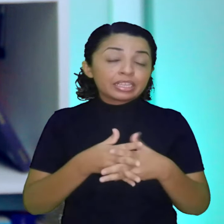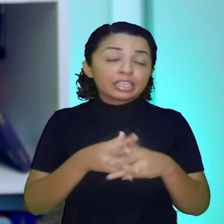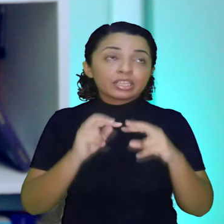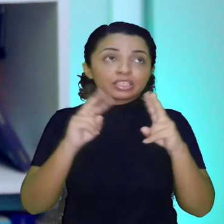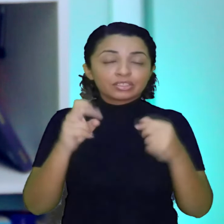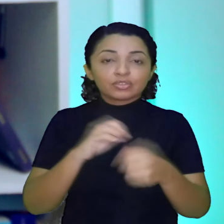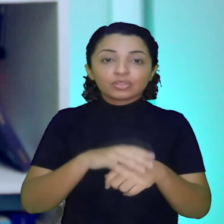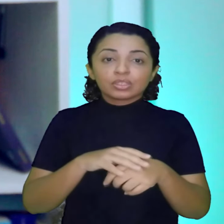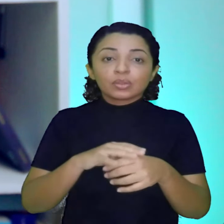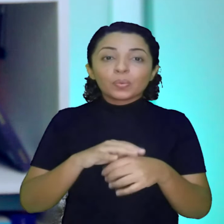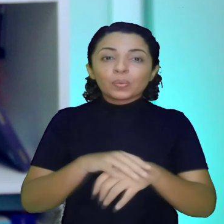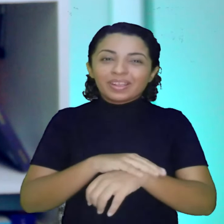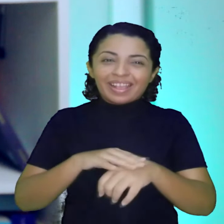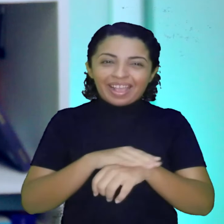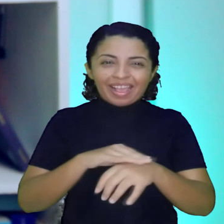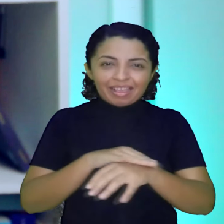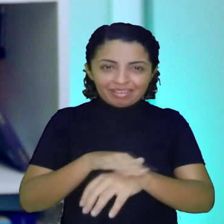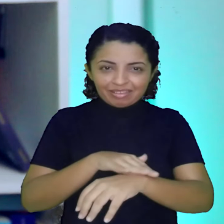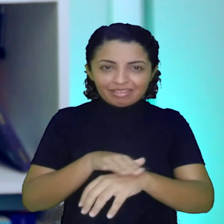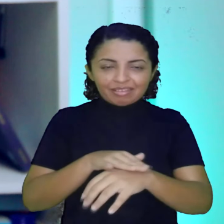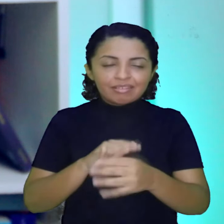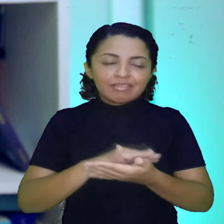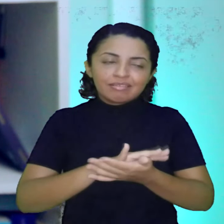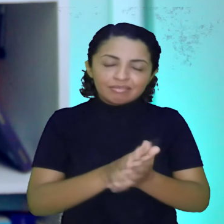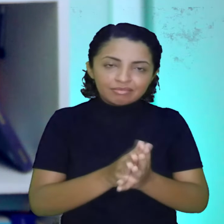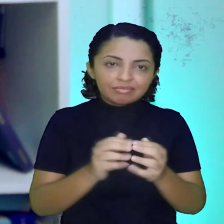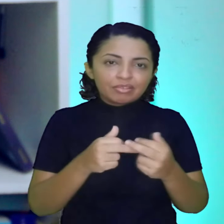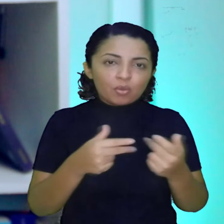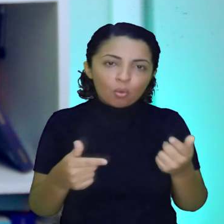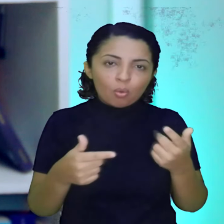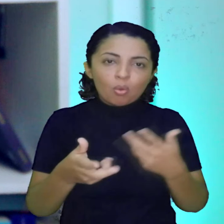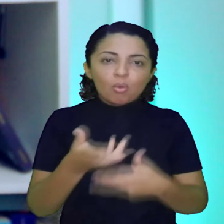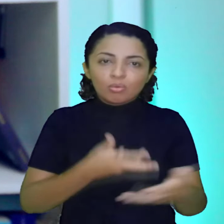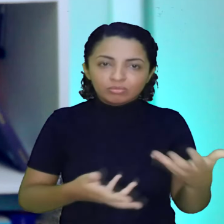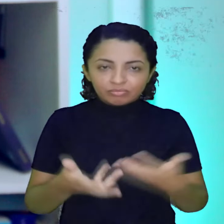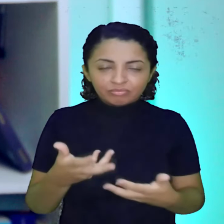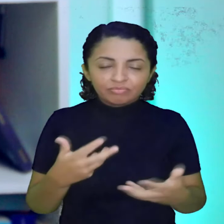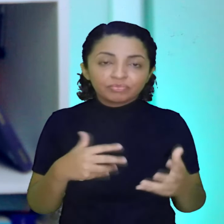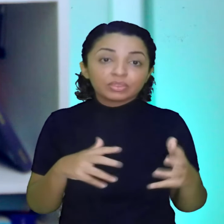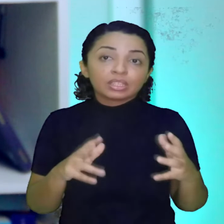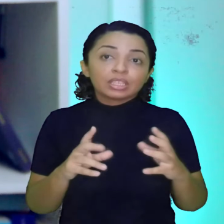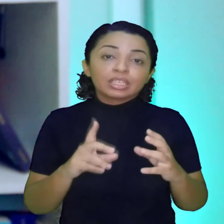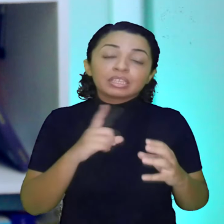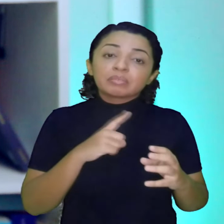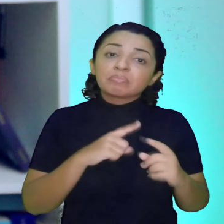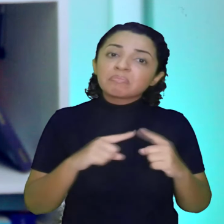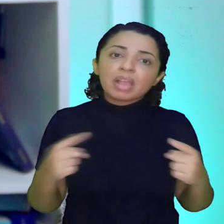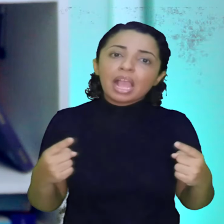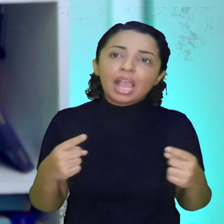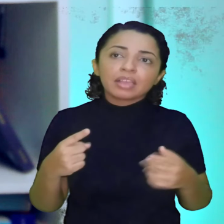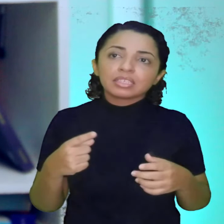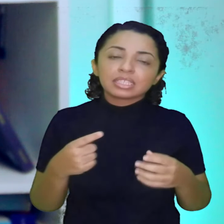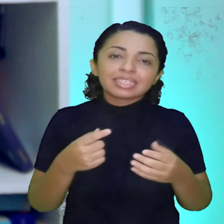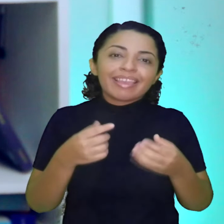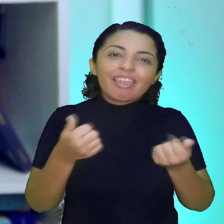bem pontuadas no livro, mas que no desenrolar das cenas eles acabam virando uma espécie de anticlímax. Mas também não